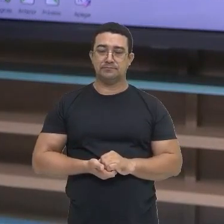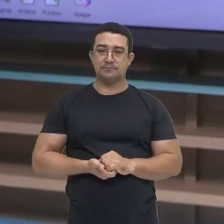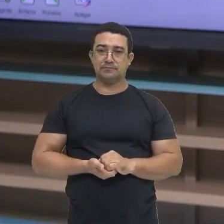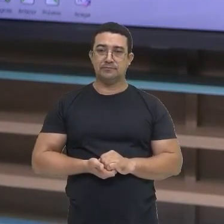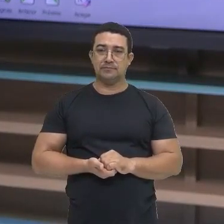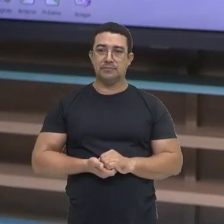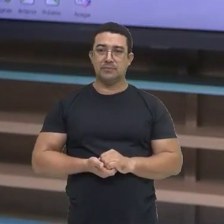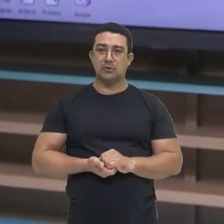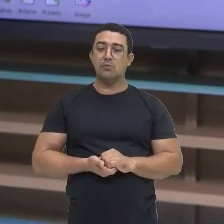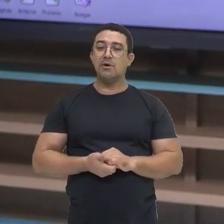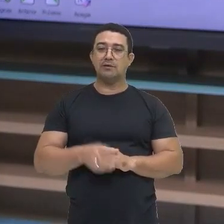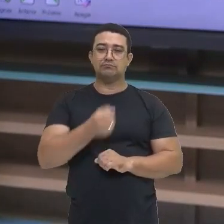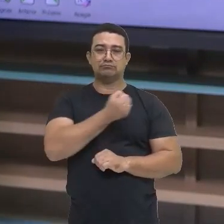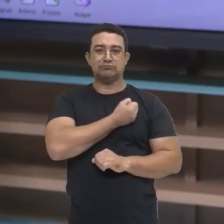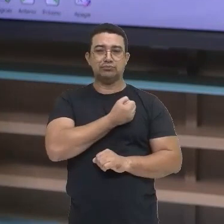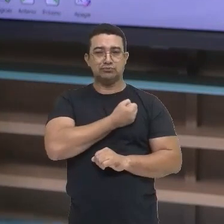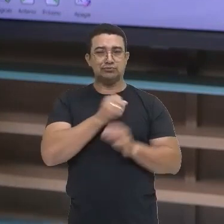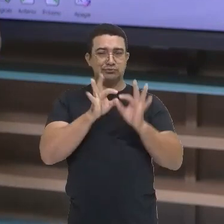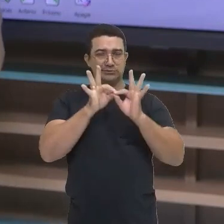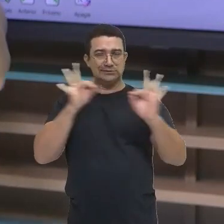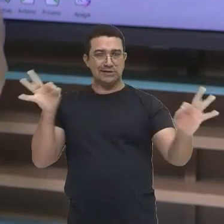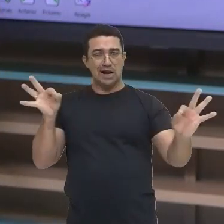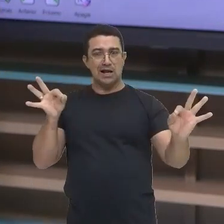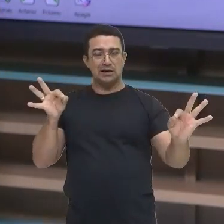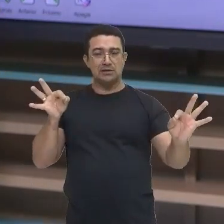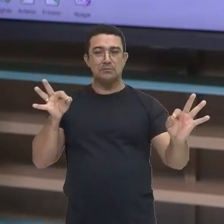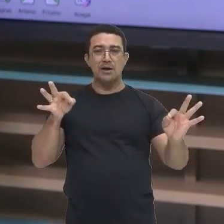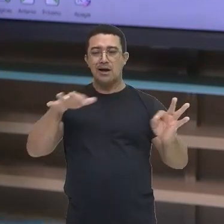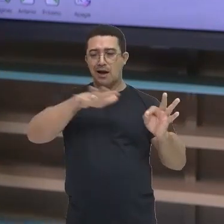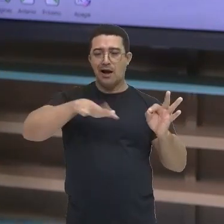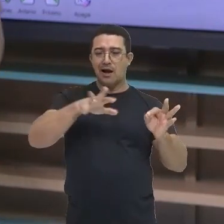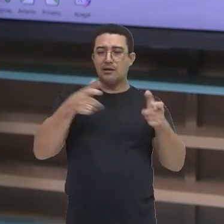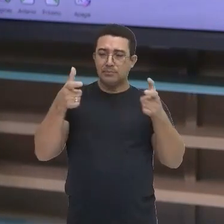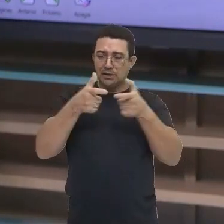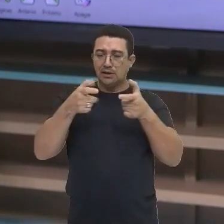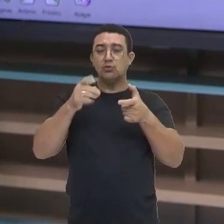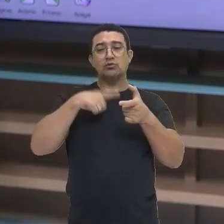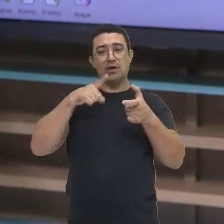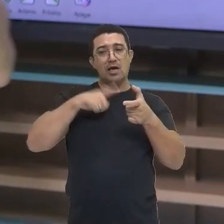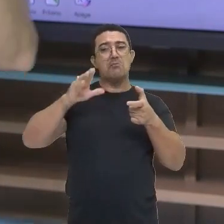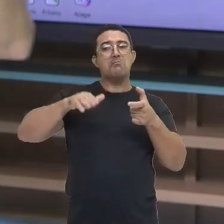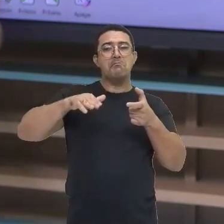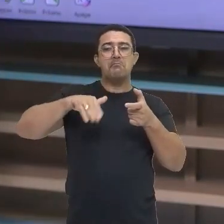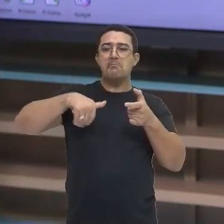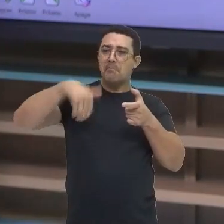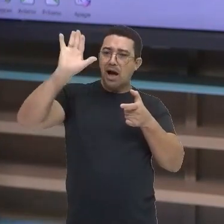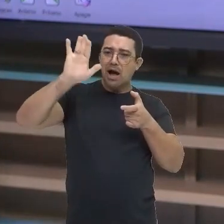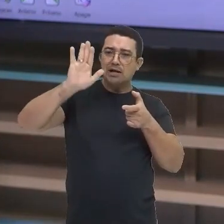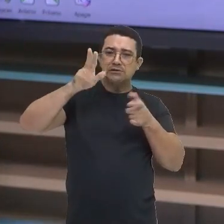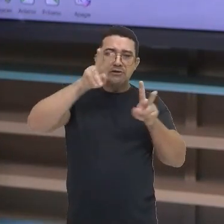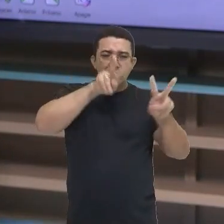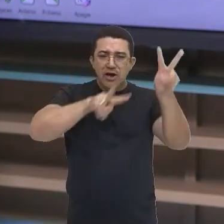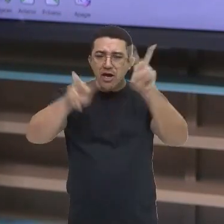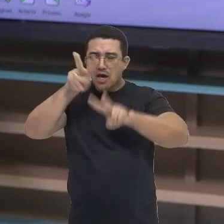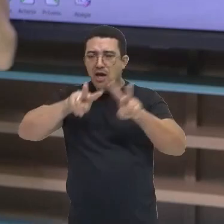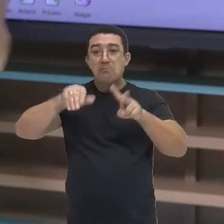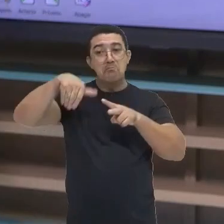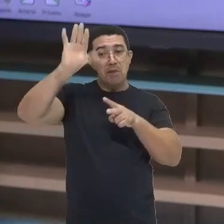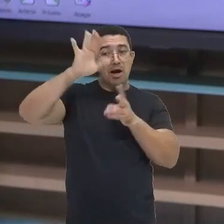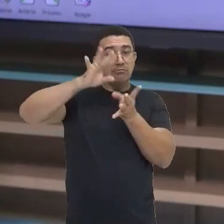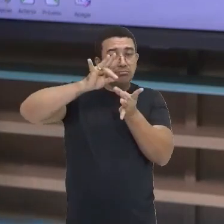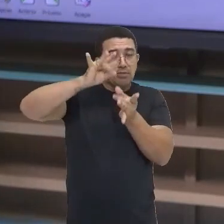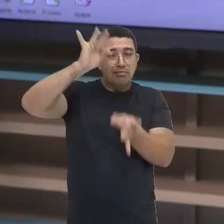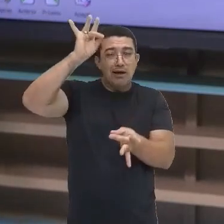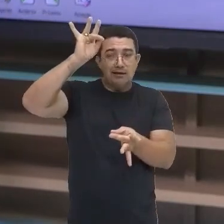pequena, você tem um detalhe, você tem mais detalhes, tá certo? E você tem, uma